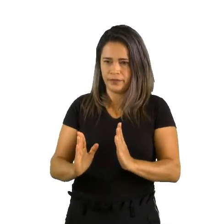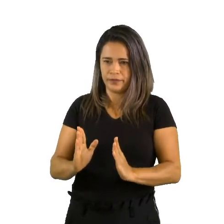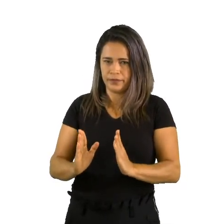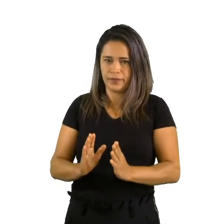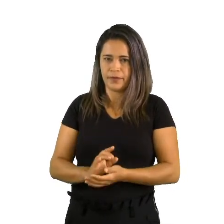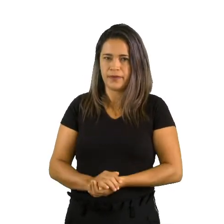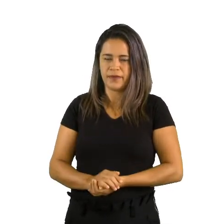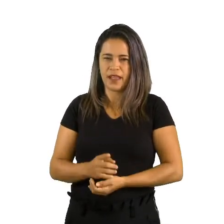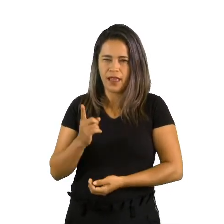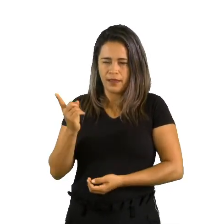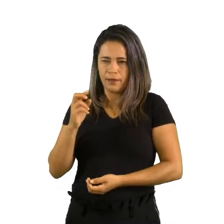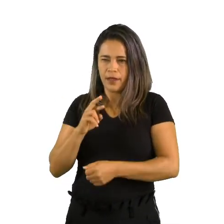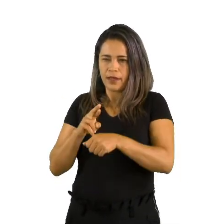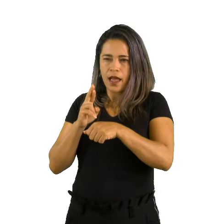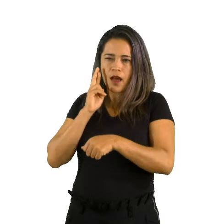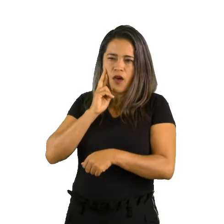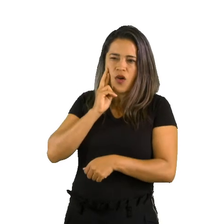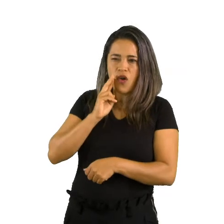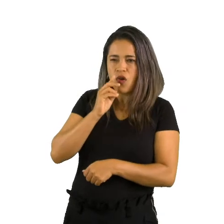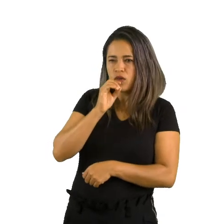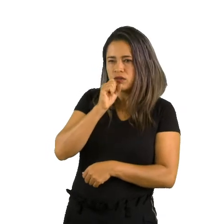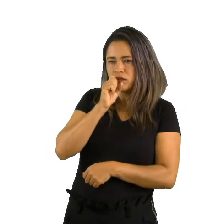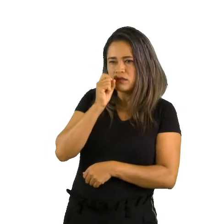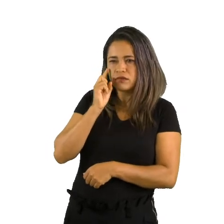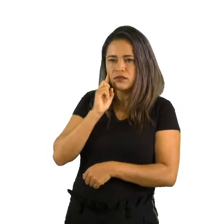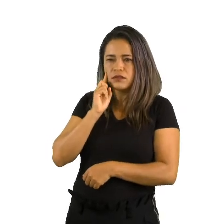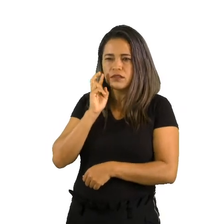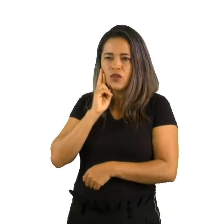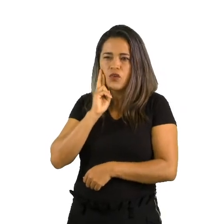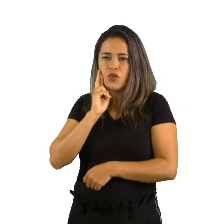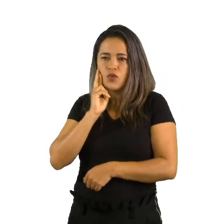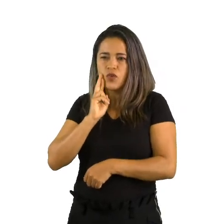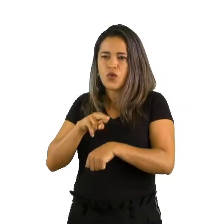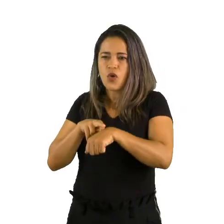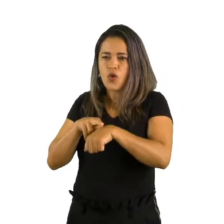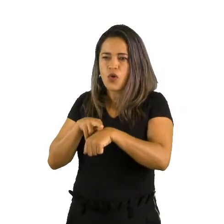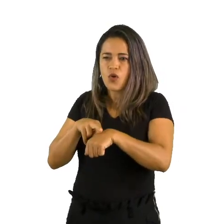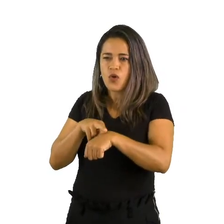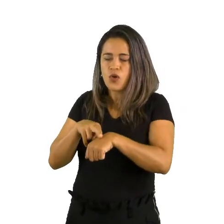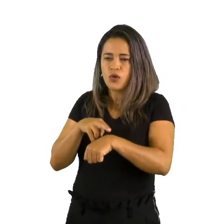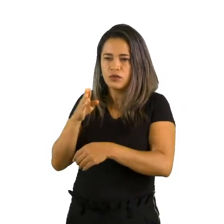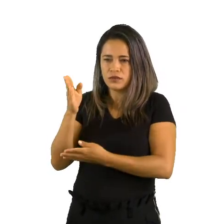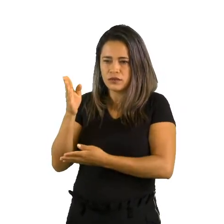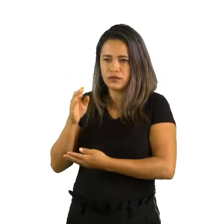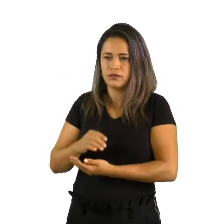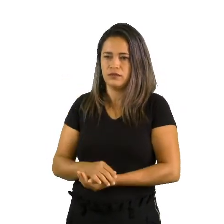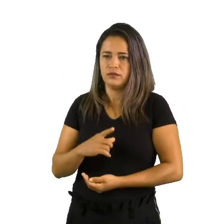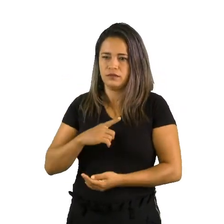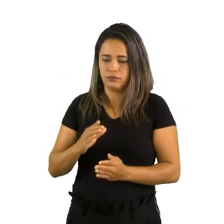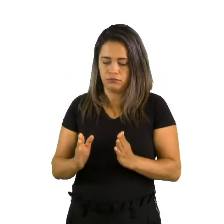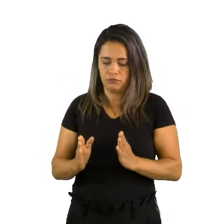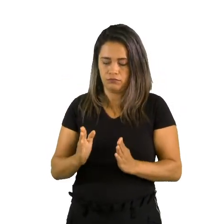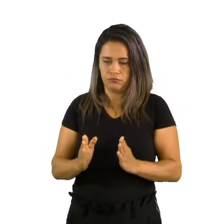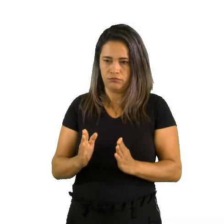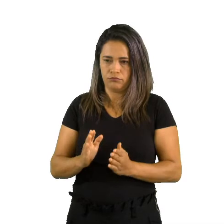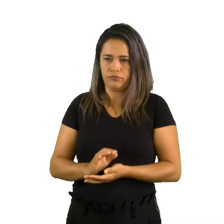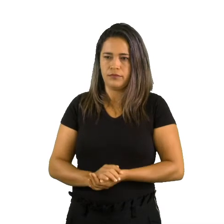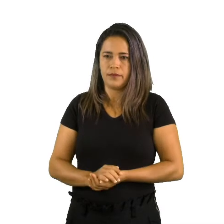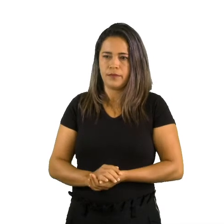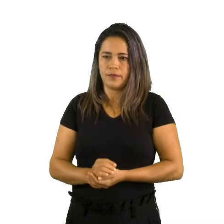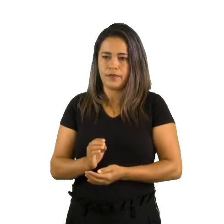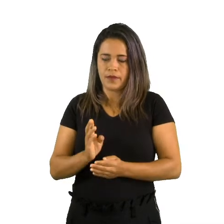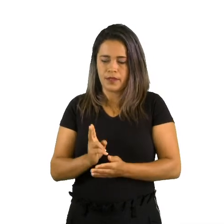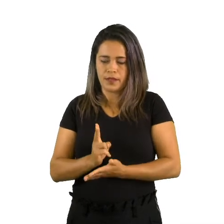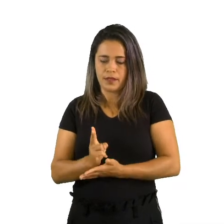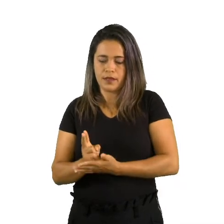coloquei aí roxinha, olha lá, o primeiro passo, eu devo posicionar as unidades que estão do lado esquerdo